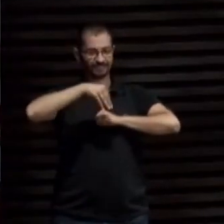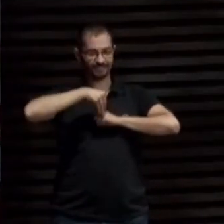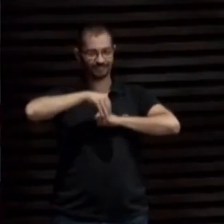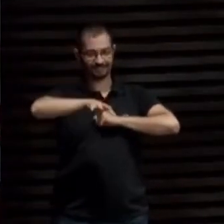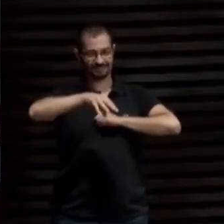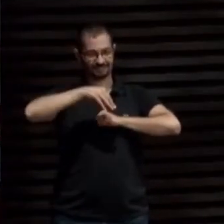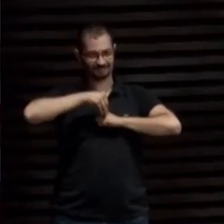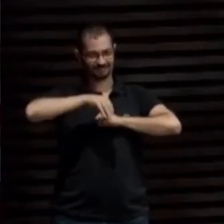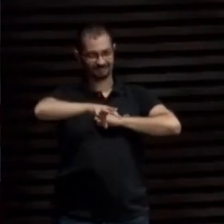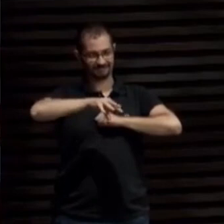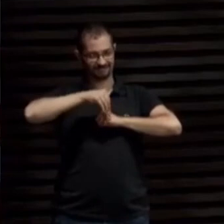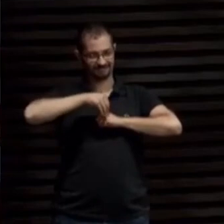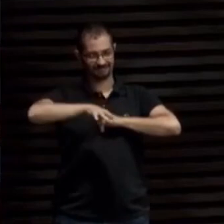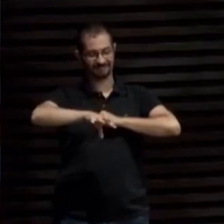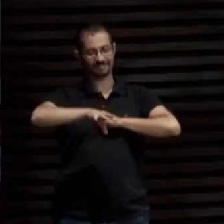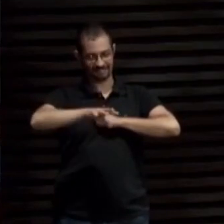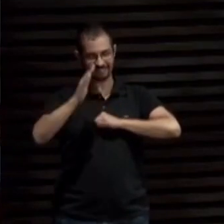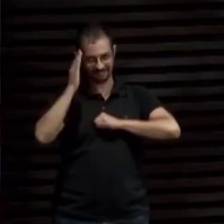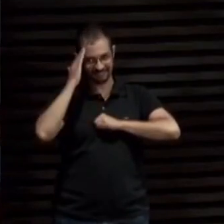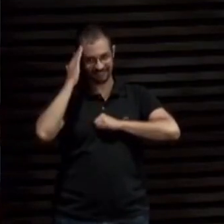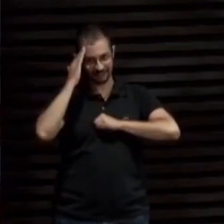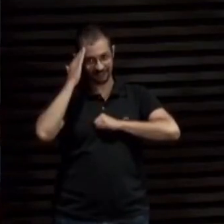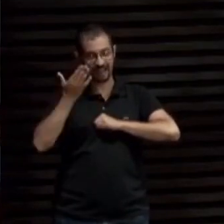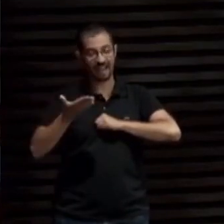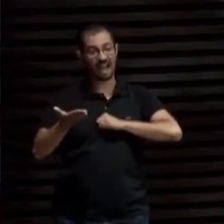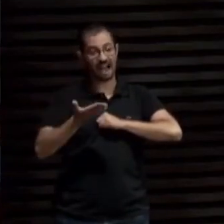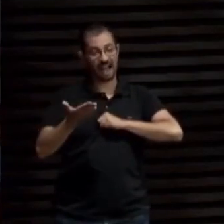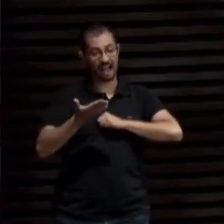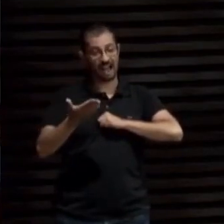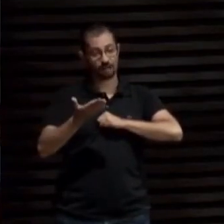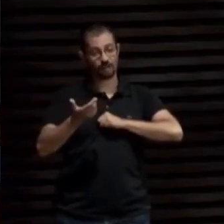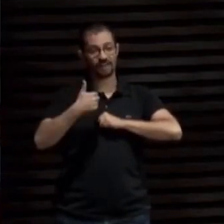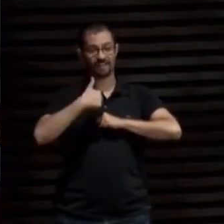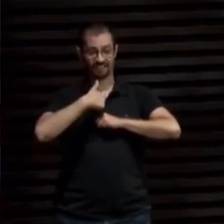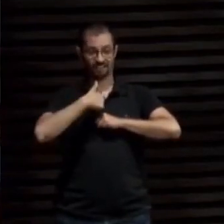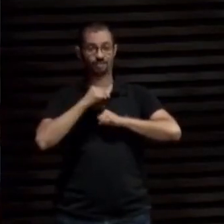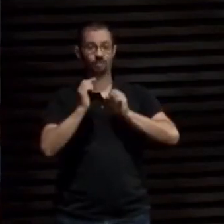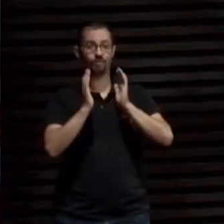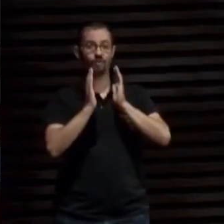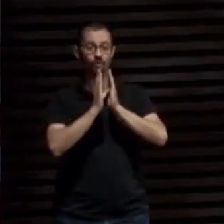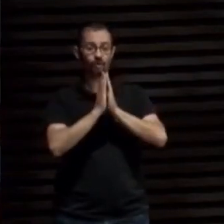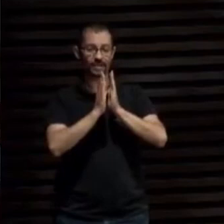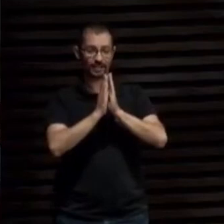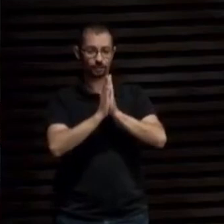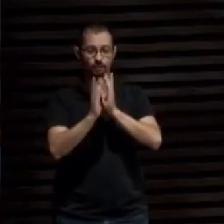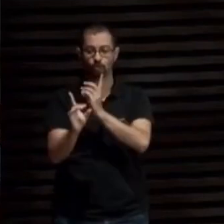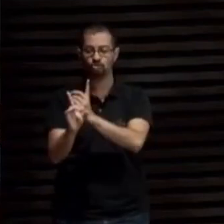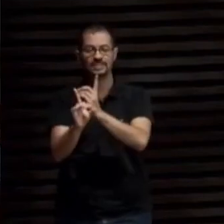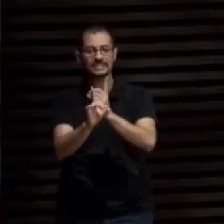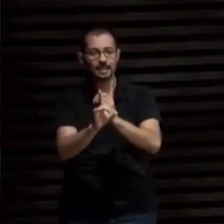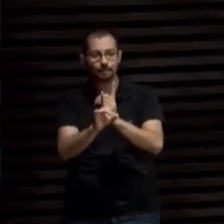Agora eu estou rogando por aqueles que vão ouvir as palavras deles. E